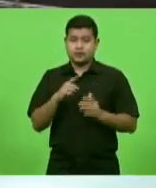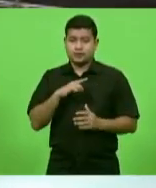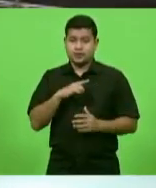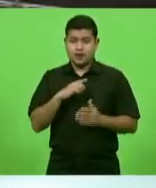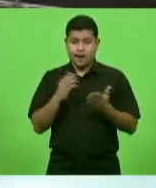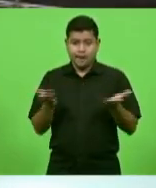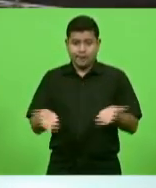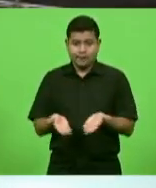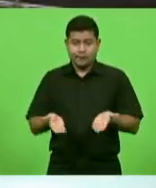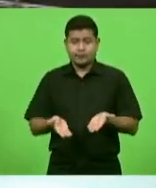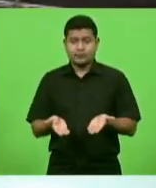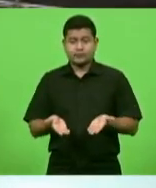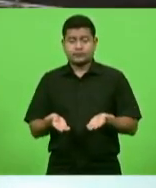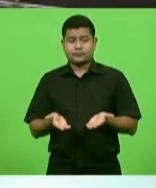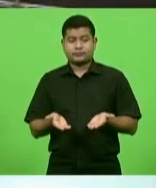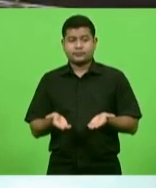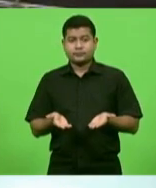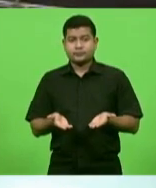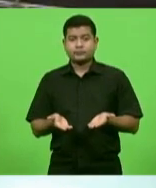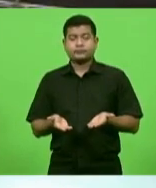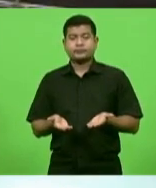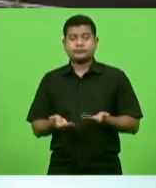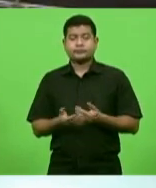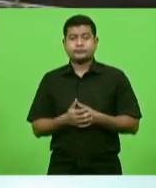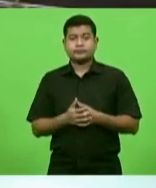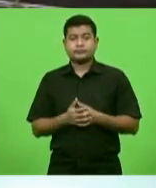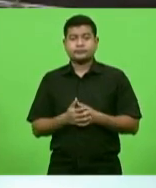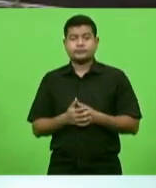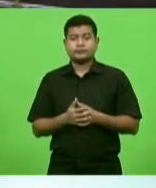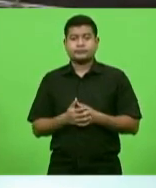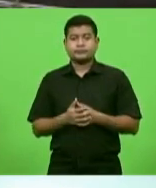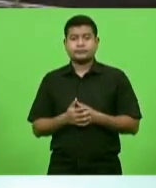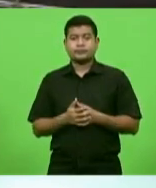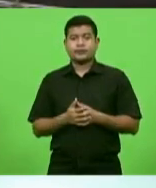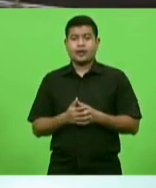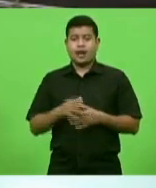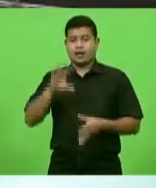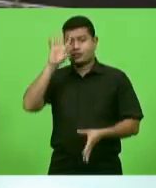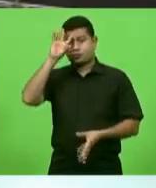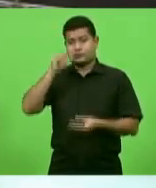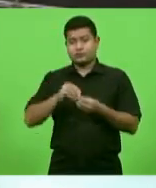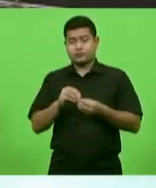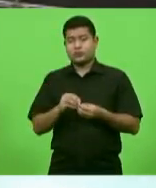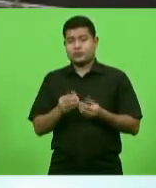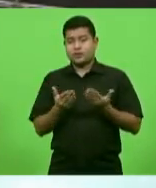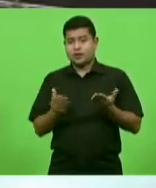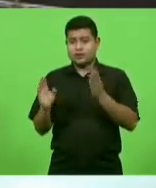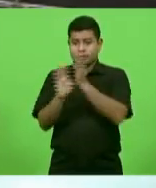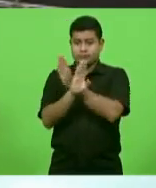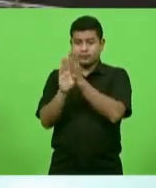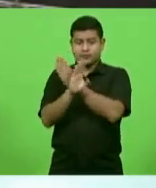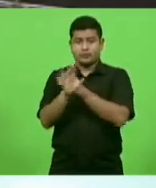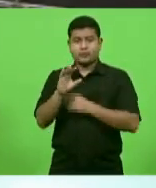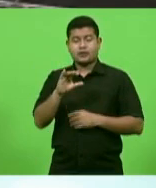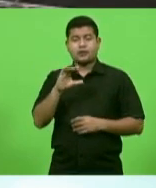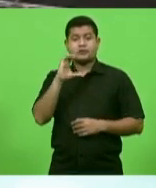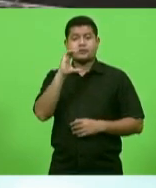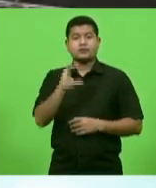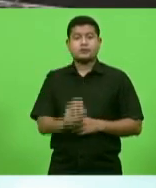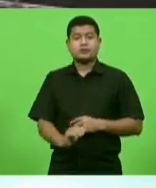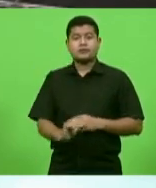e já é é nas conclusões do inquérito civil é possível